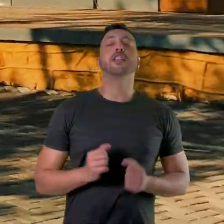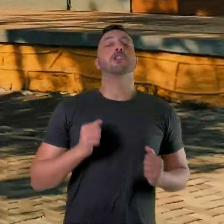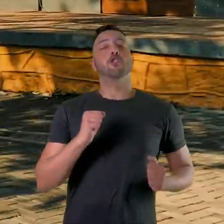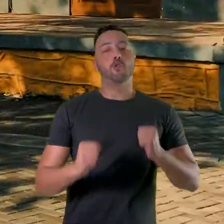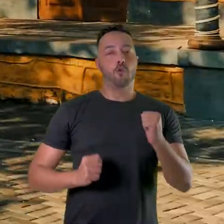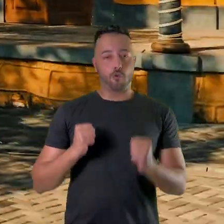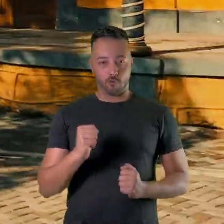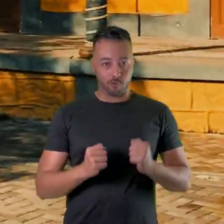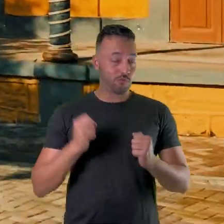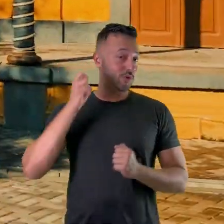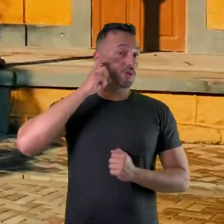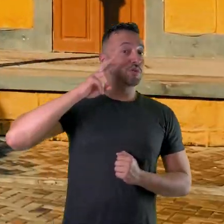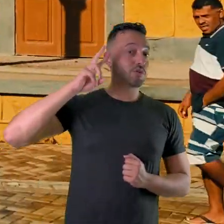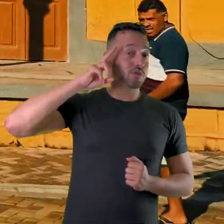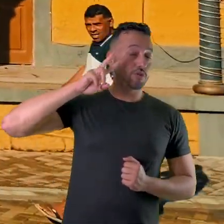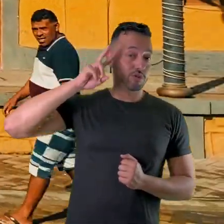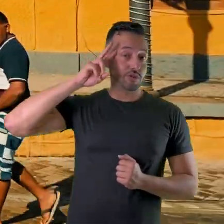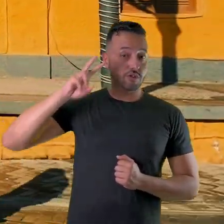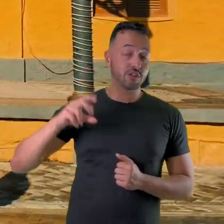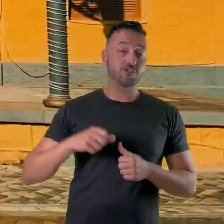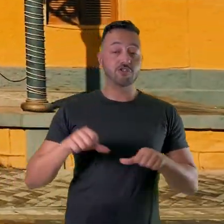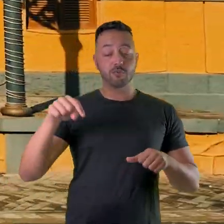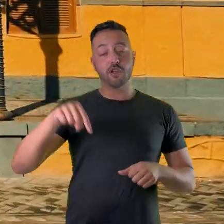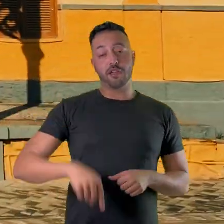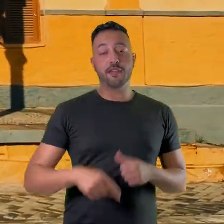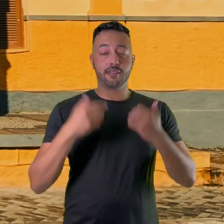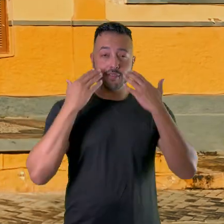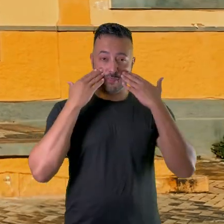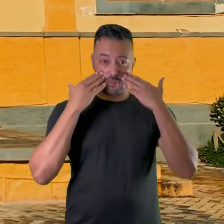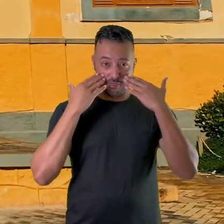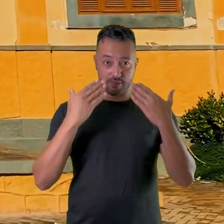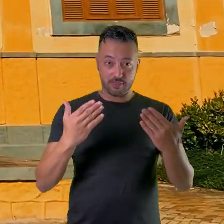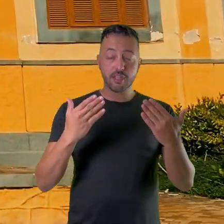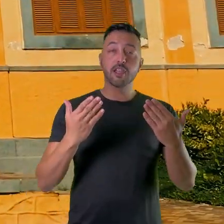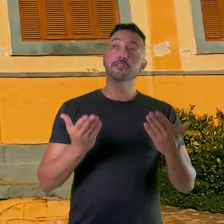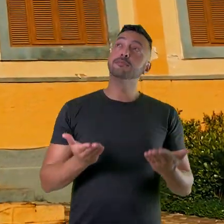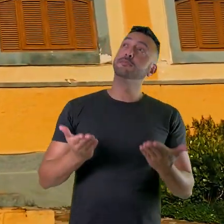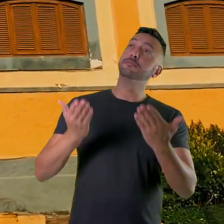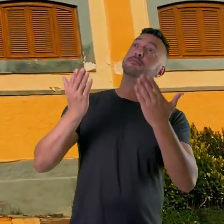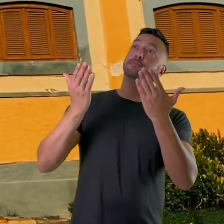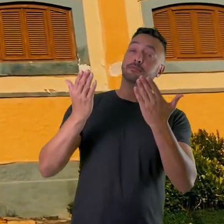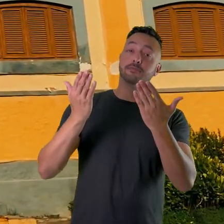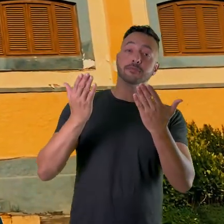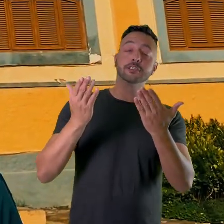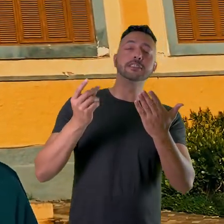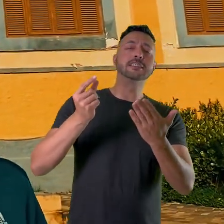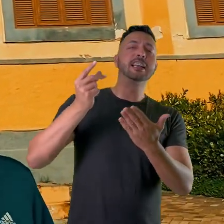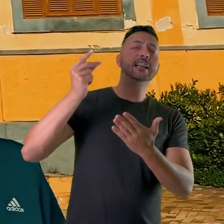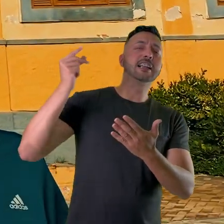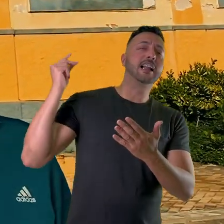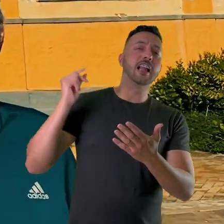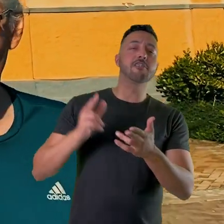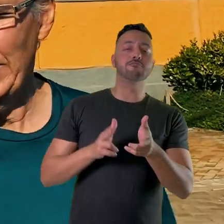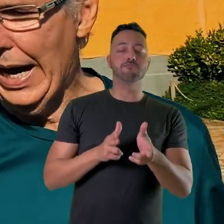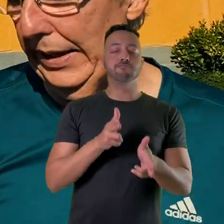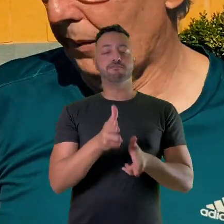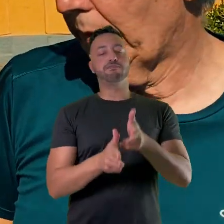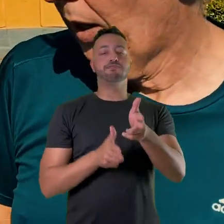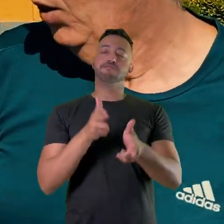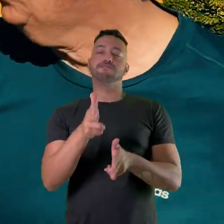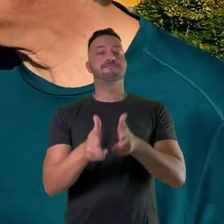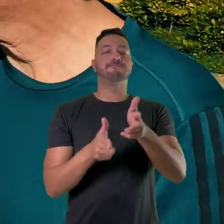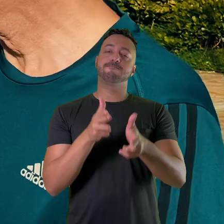uma corrida com história. Estamos aqui diante do prédio da antiga estação